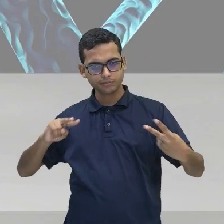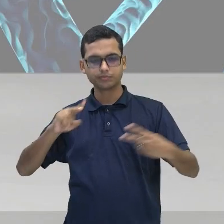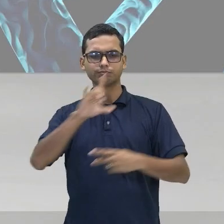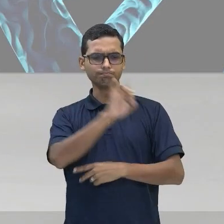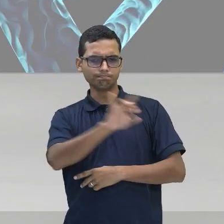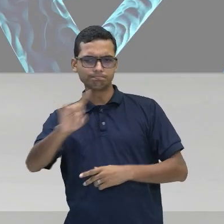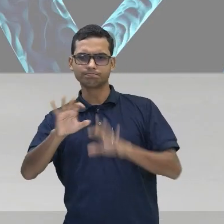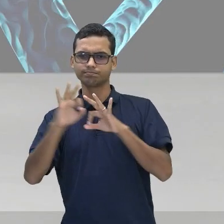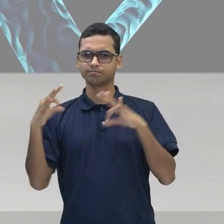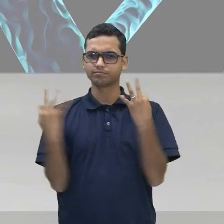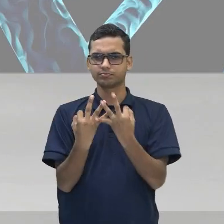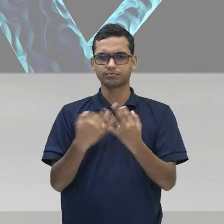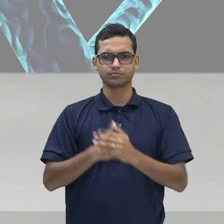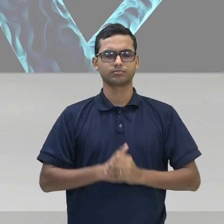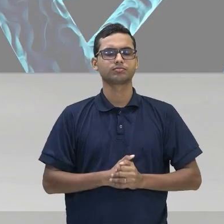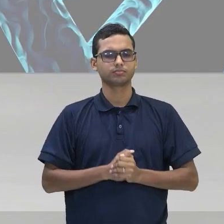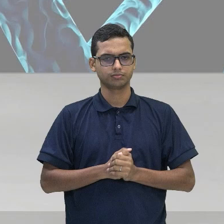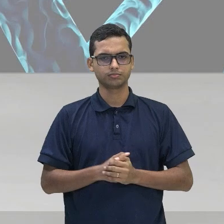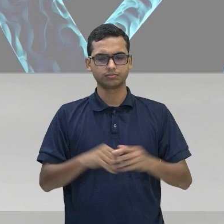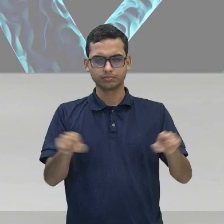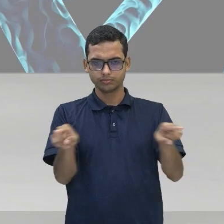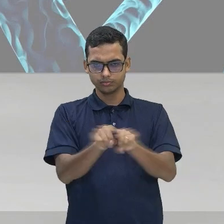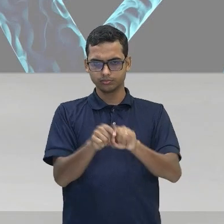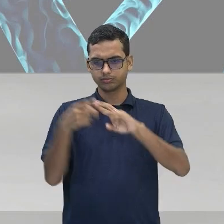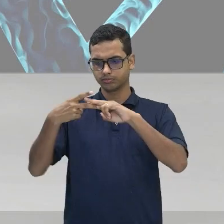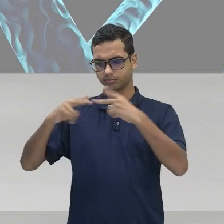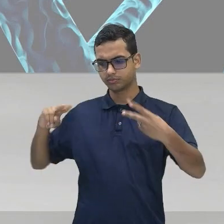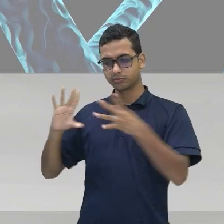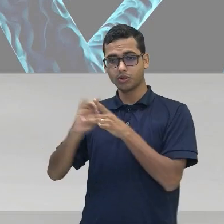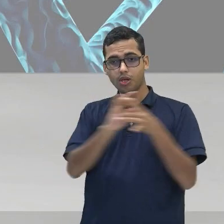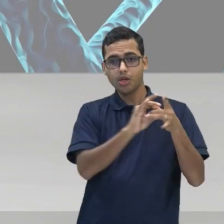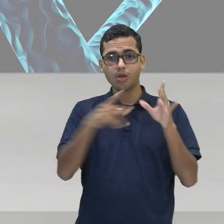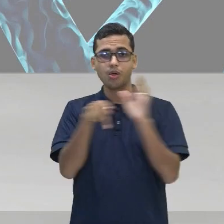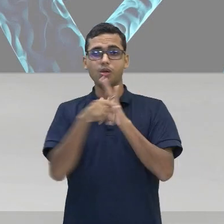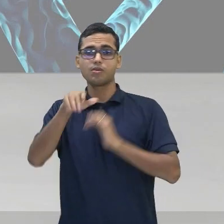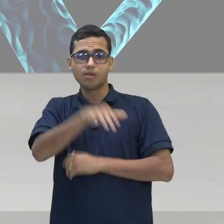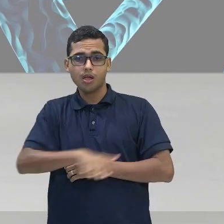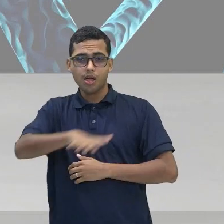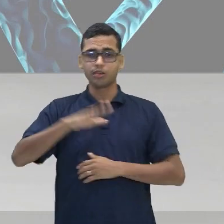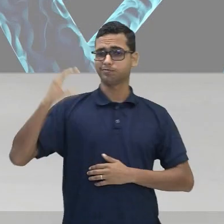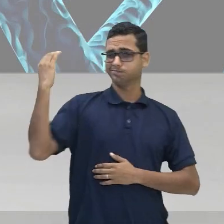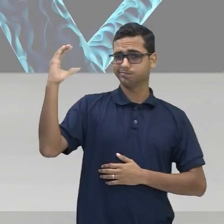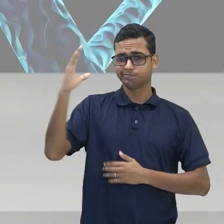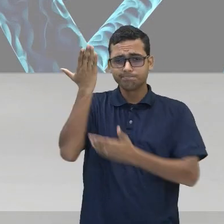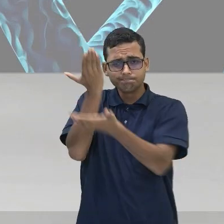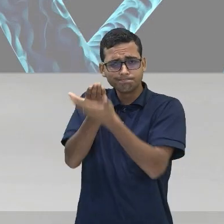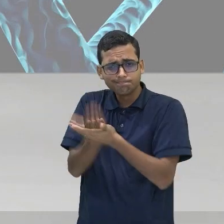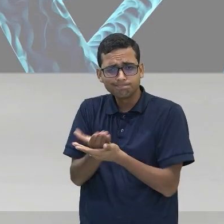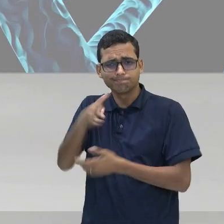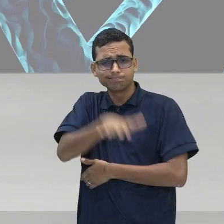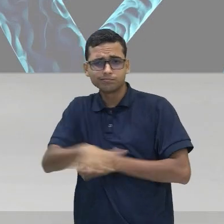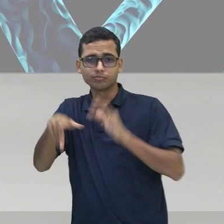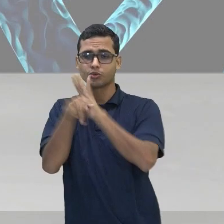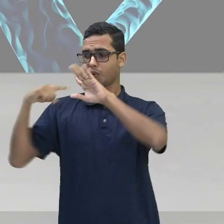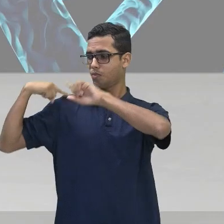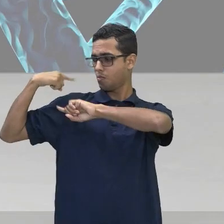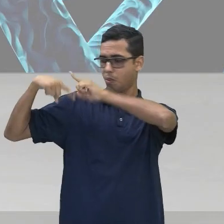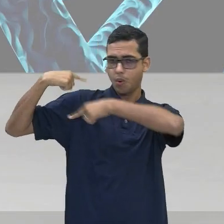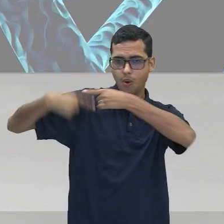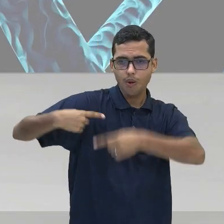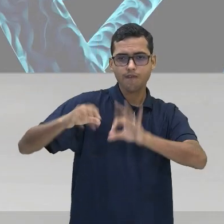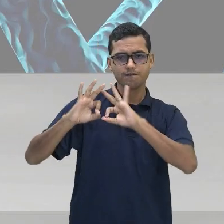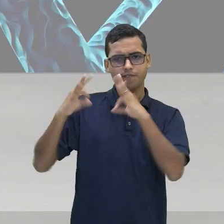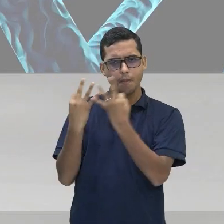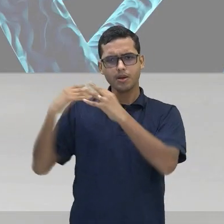cada família. Hoje nós vamos aí entrar nesse mundo da genética, que é justamente a área da ciência que estuda a hereditariedade, que é